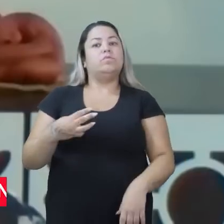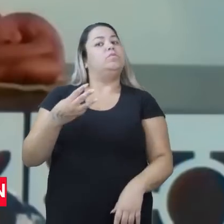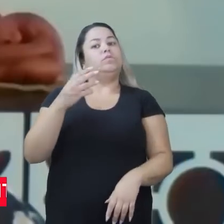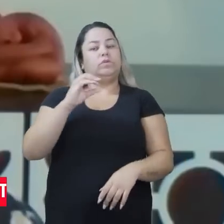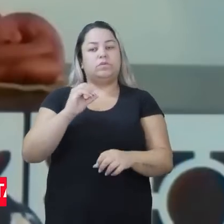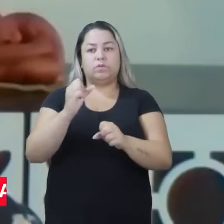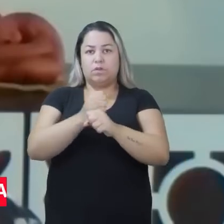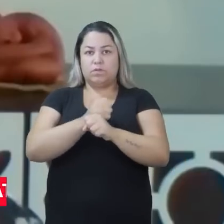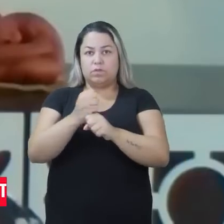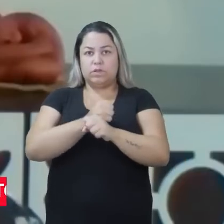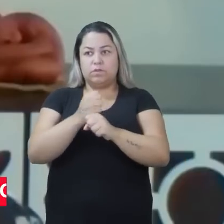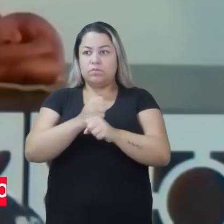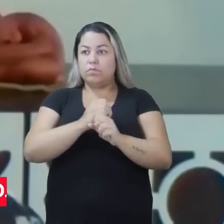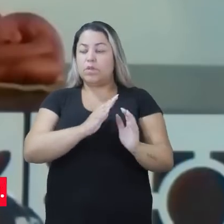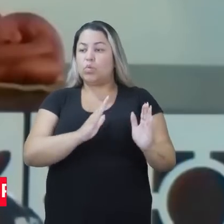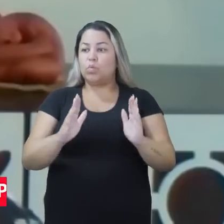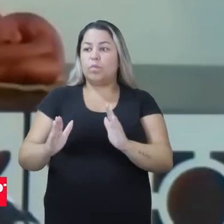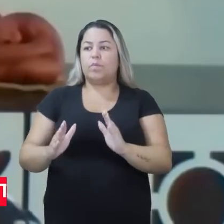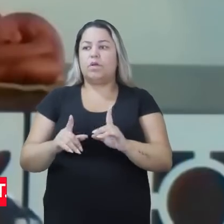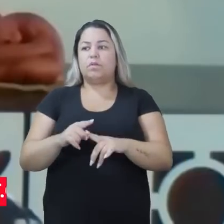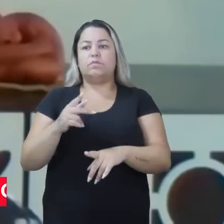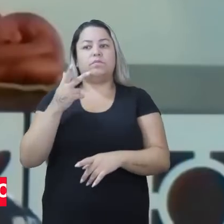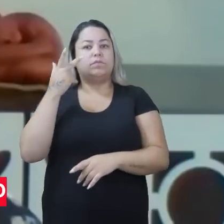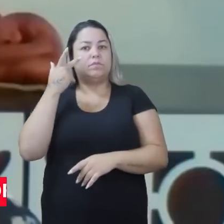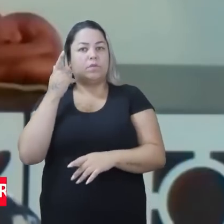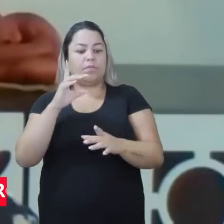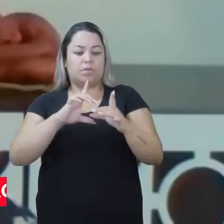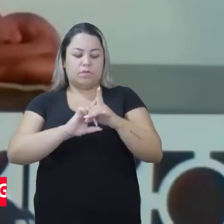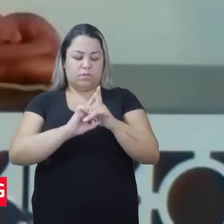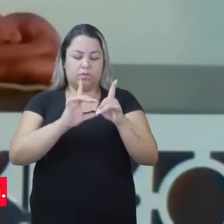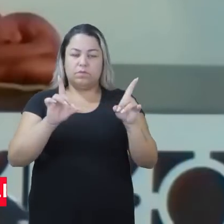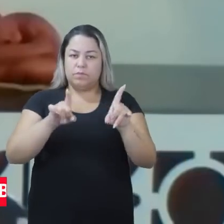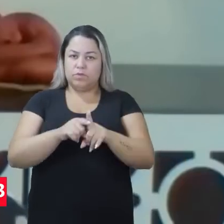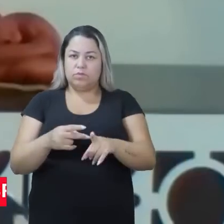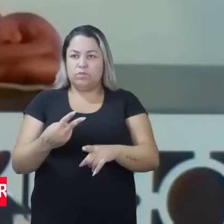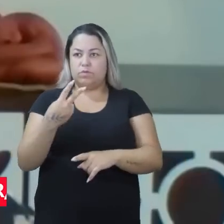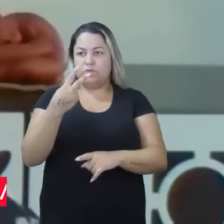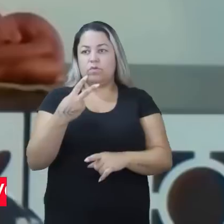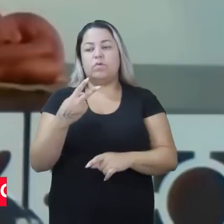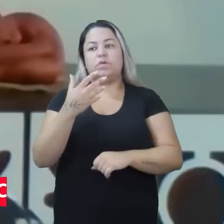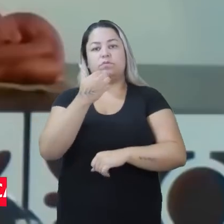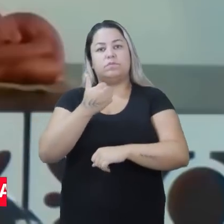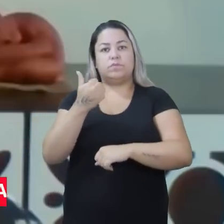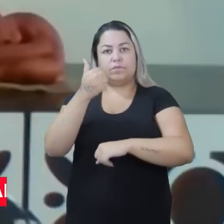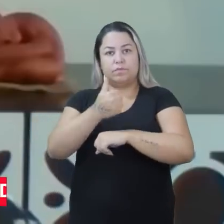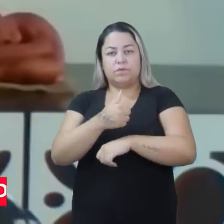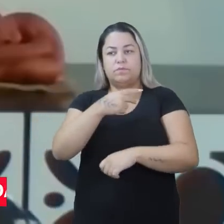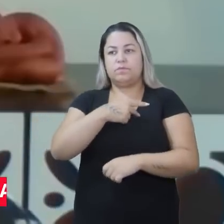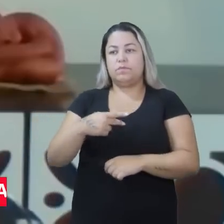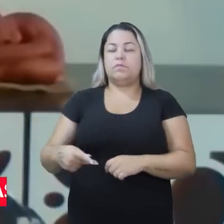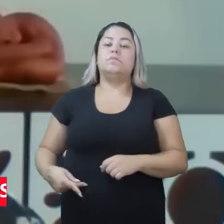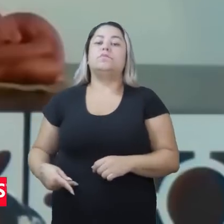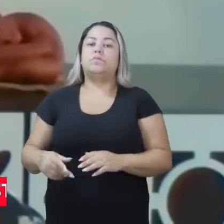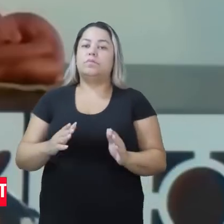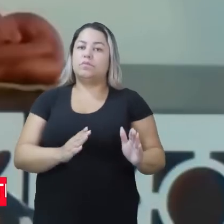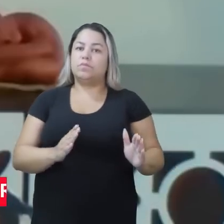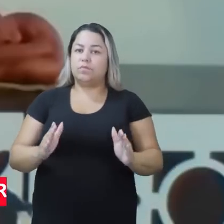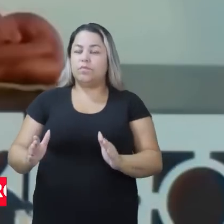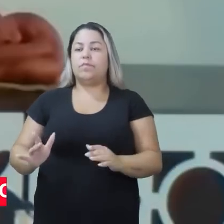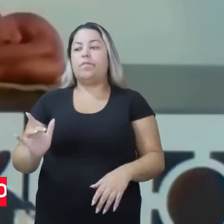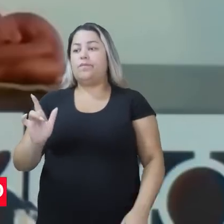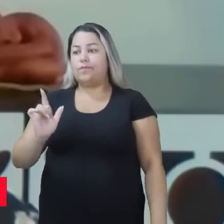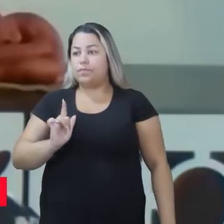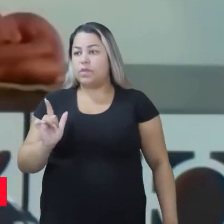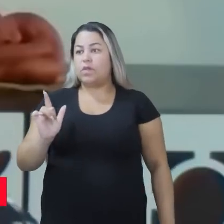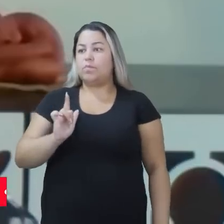né, de uma certa normalidade democrática, apesar de 2 impeachments de presidentes da República nesse período, nós temos